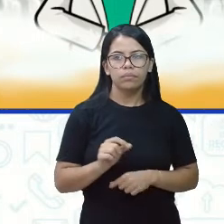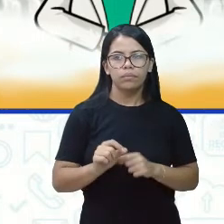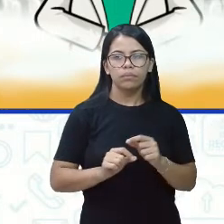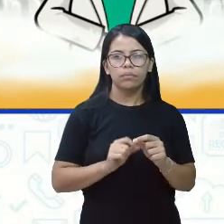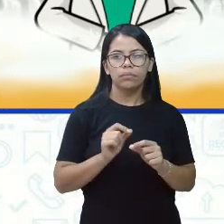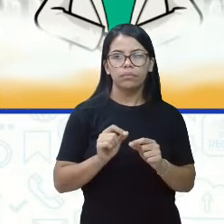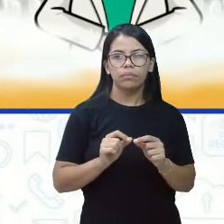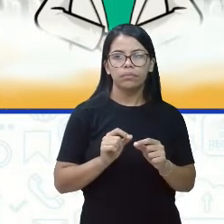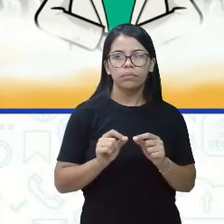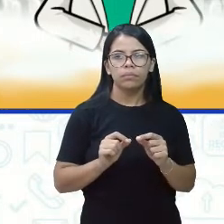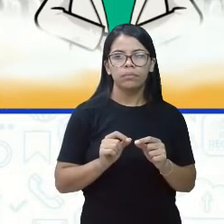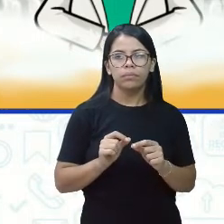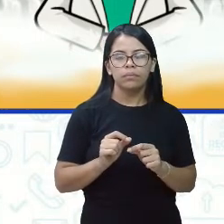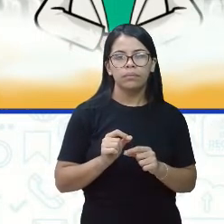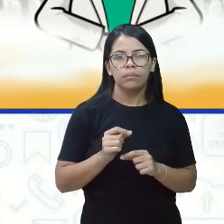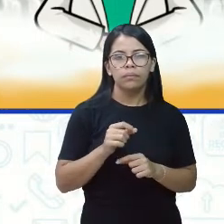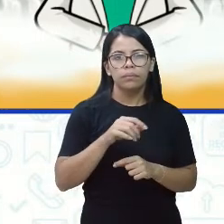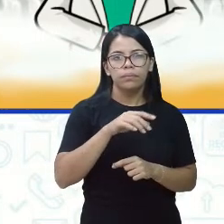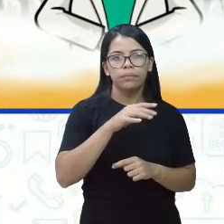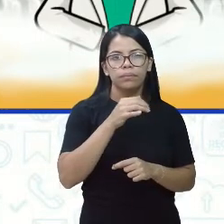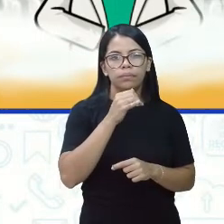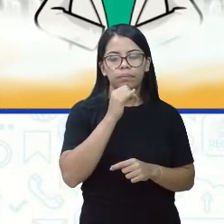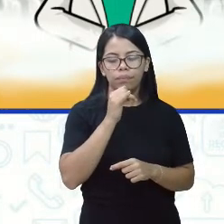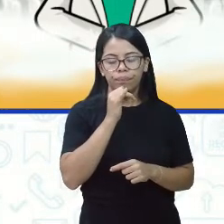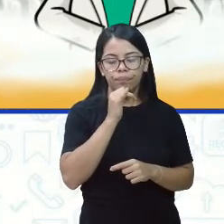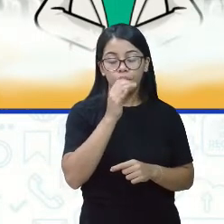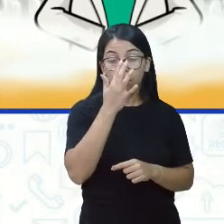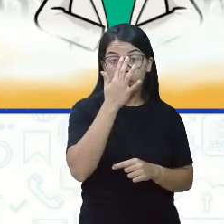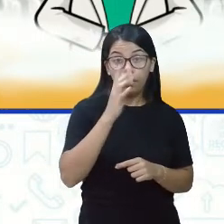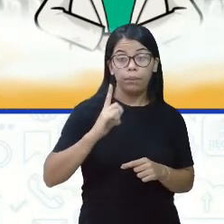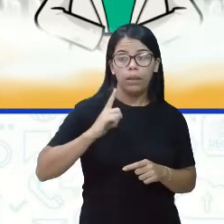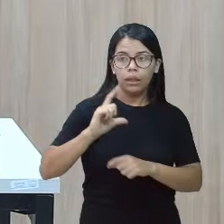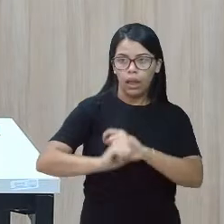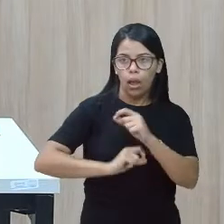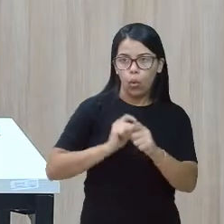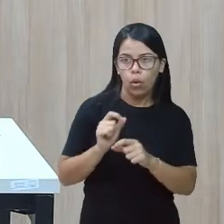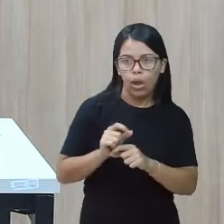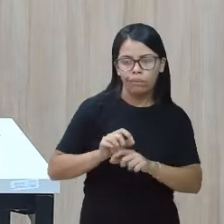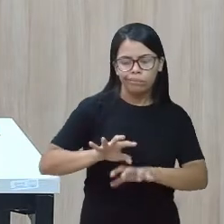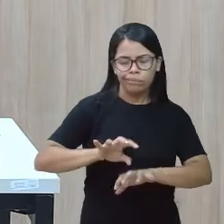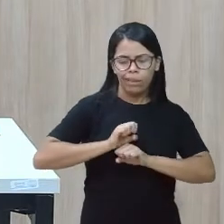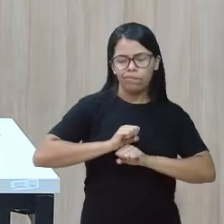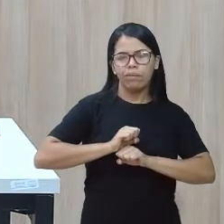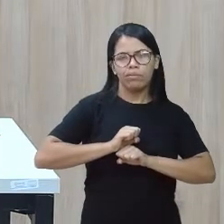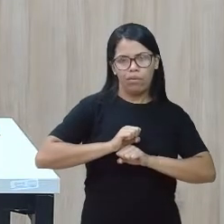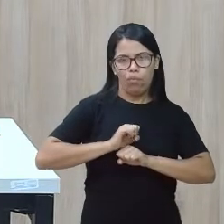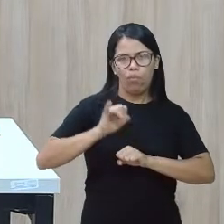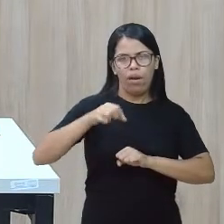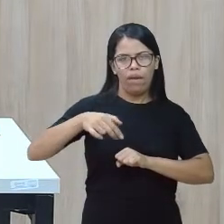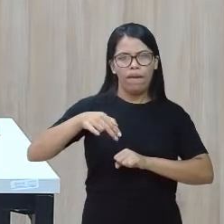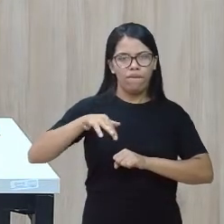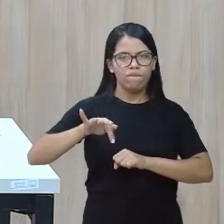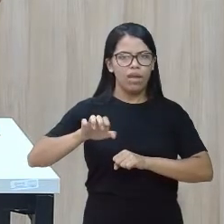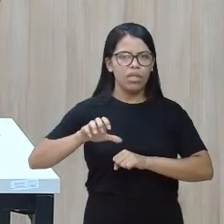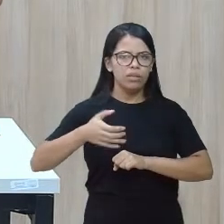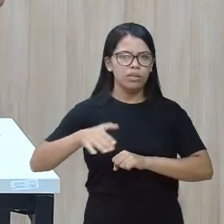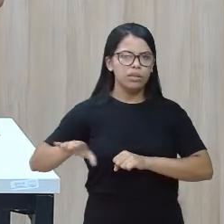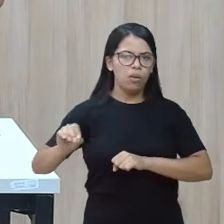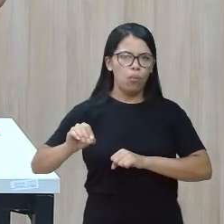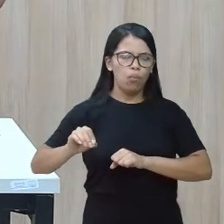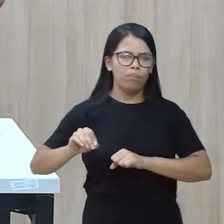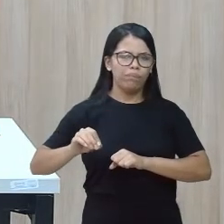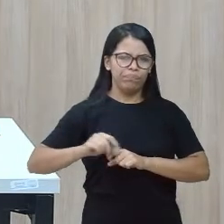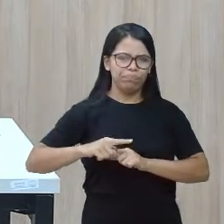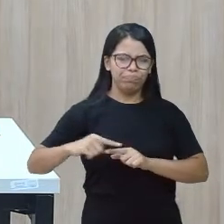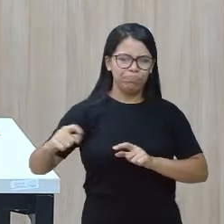mais propício à questão de infecção, que nós vamos estudar no nosso próximo encontro, todo a respeito de doenças